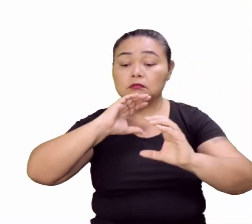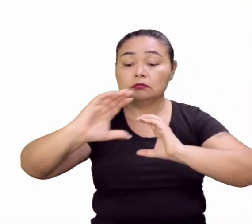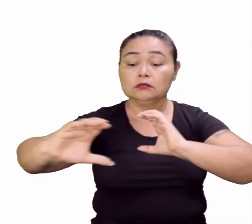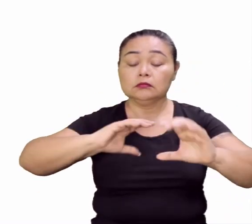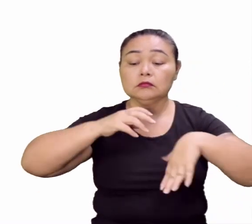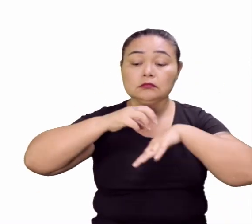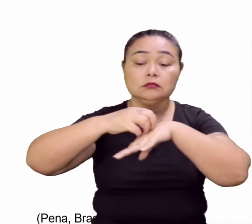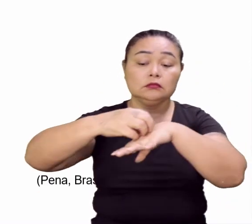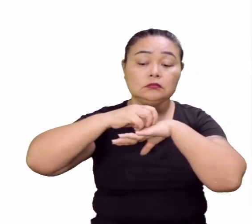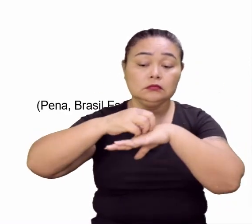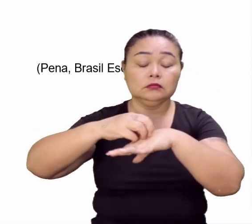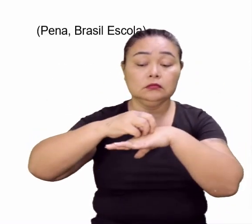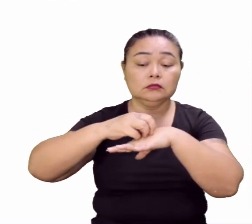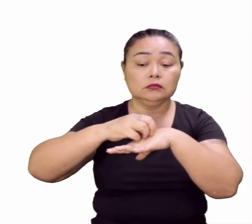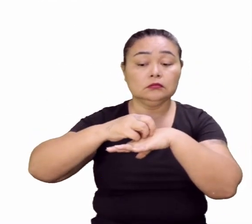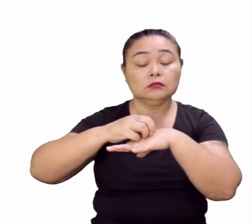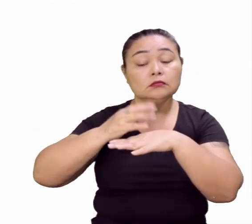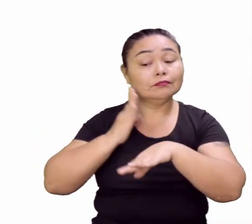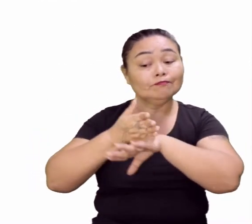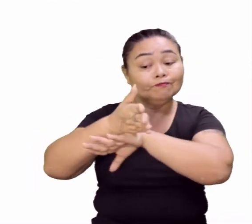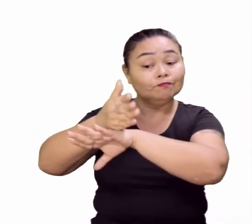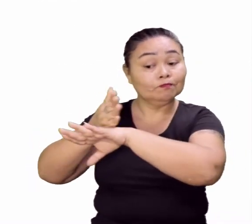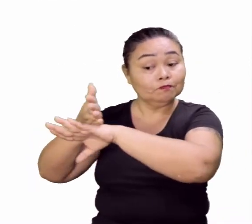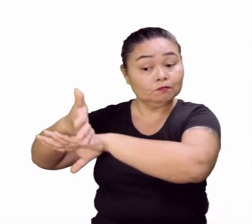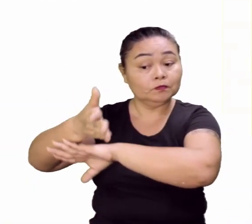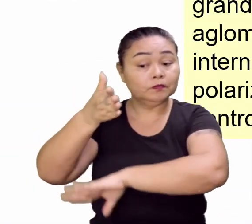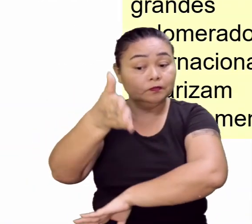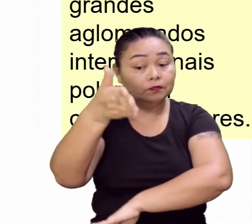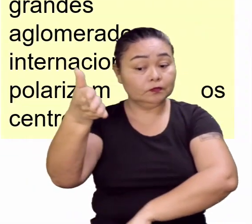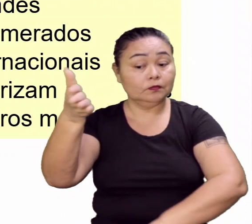do transporte, do acesso aí.